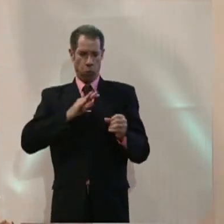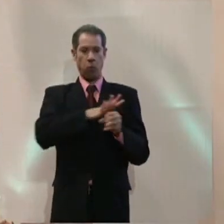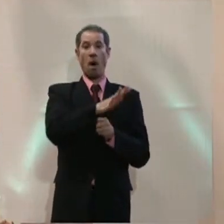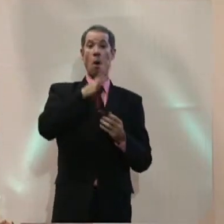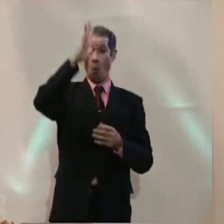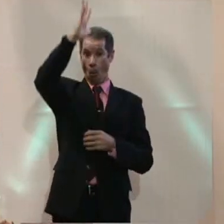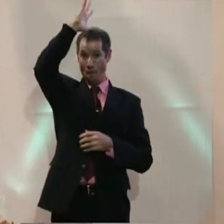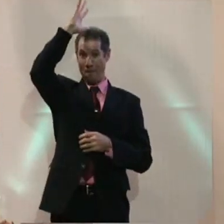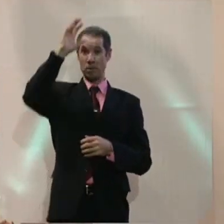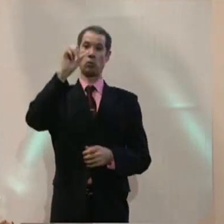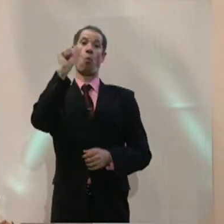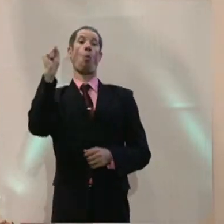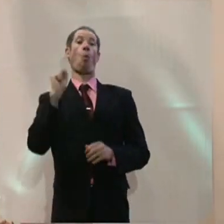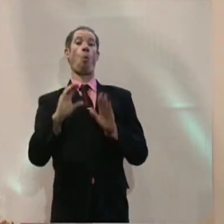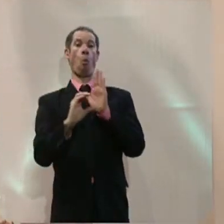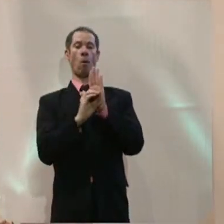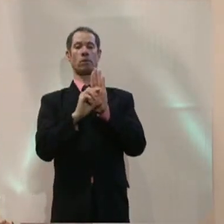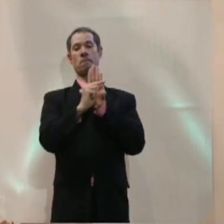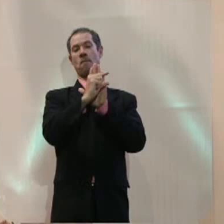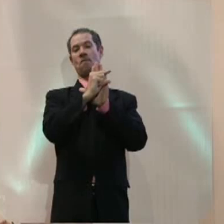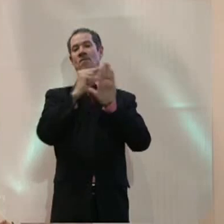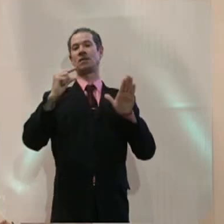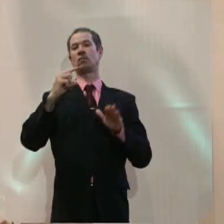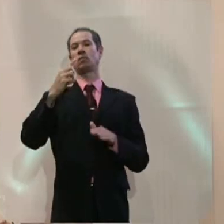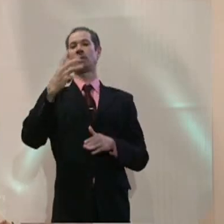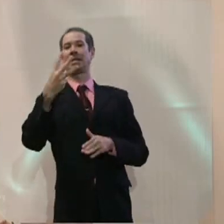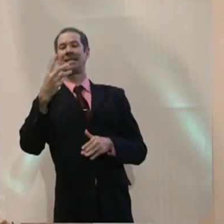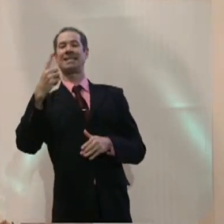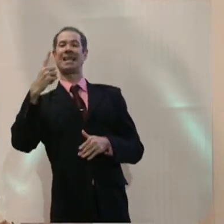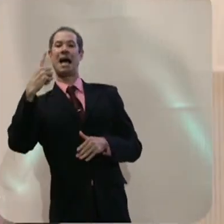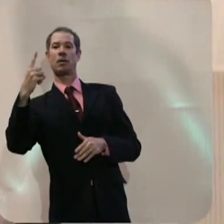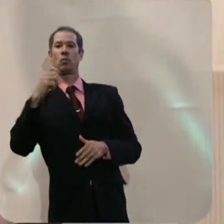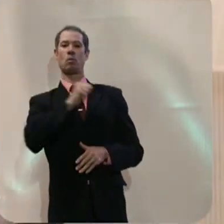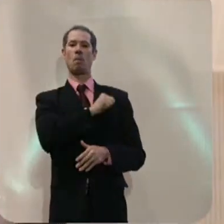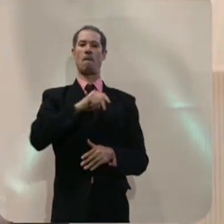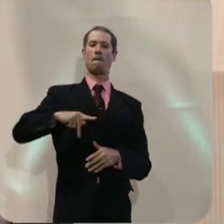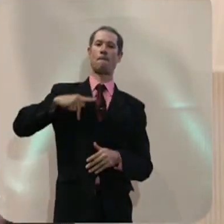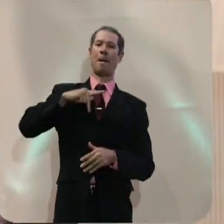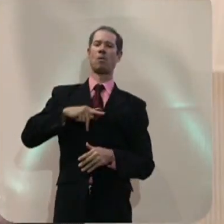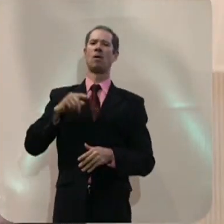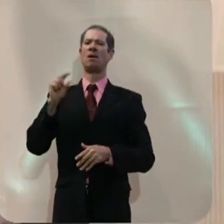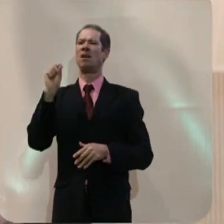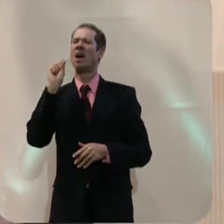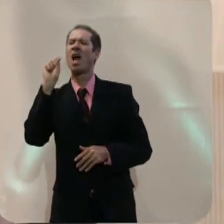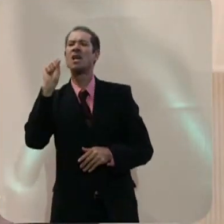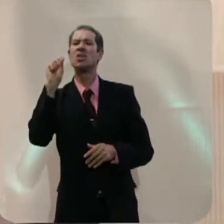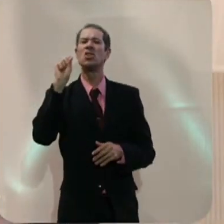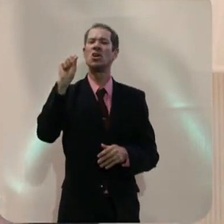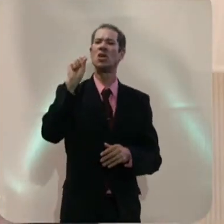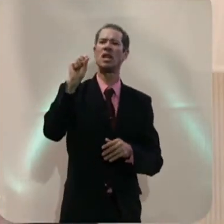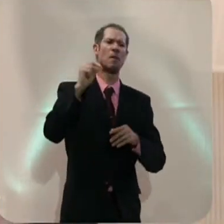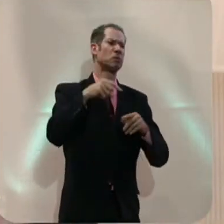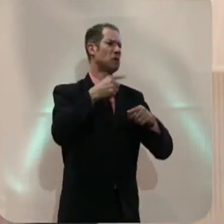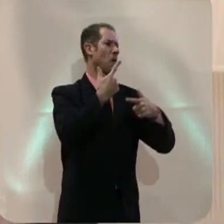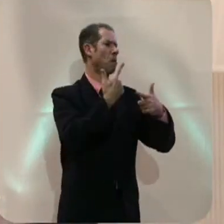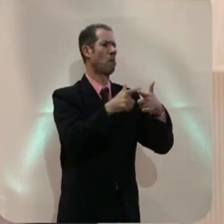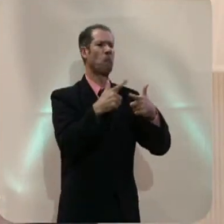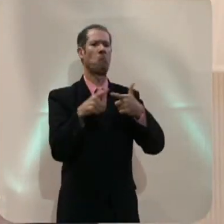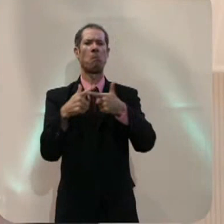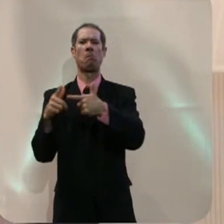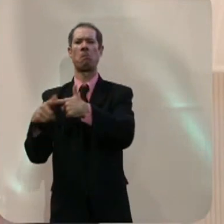Romanos 8, a partir do verso 31, ele diz assim: que diremos, pois, diante dessas